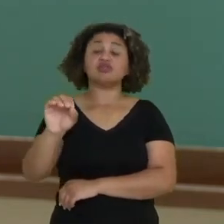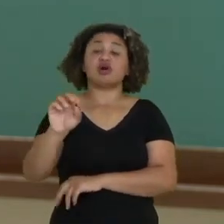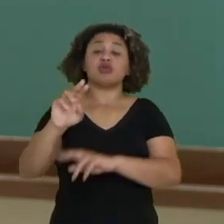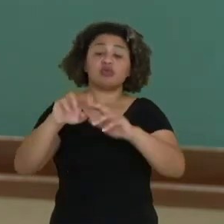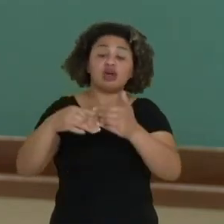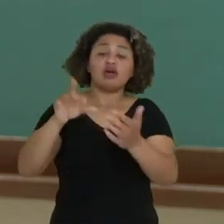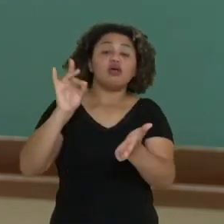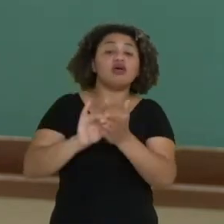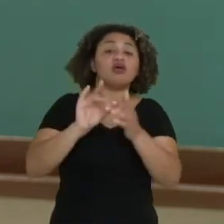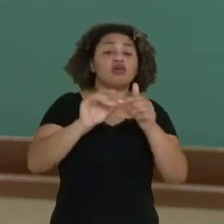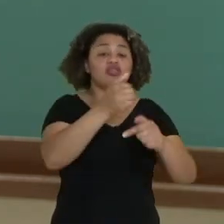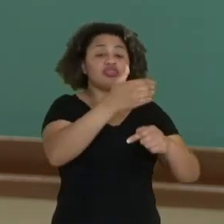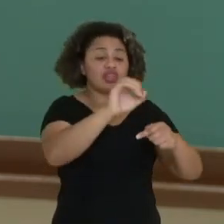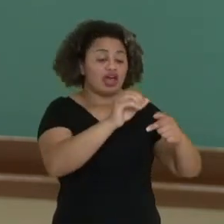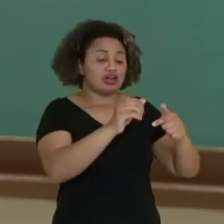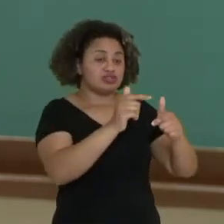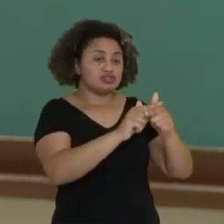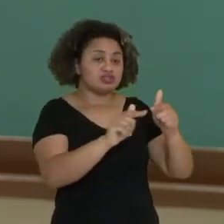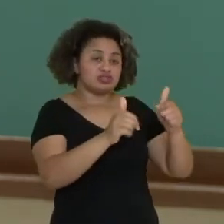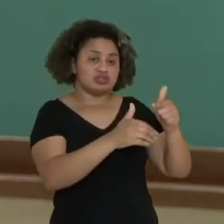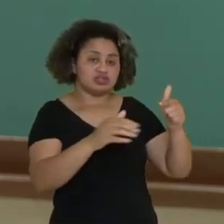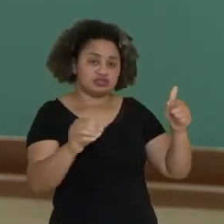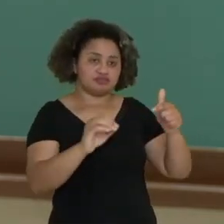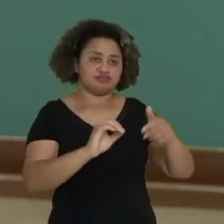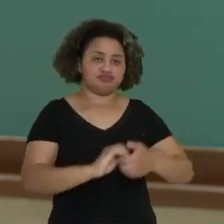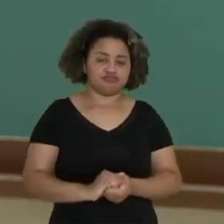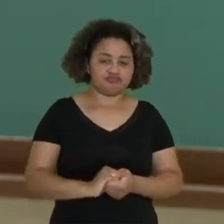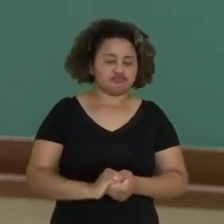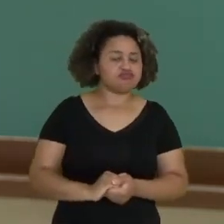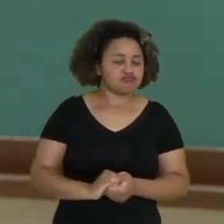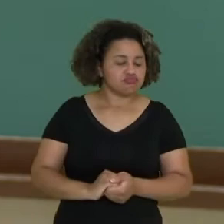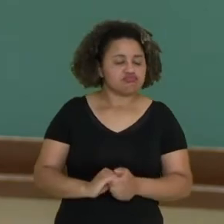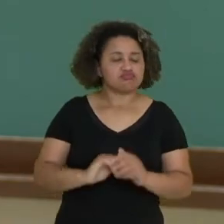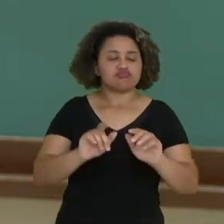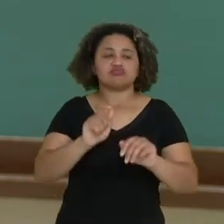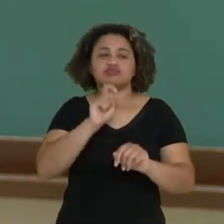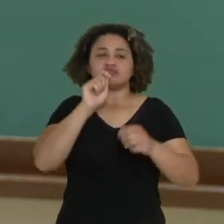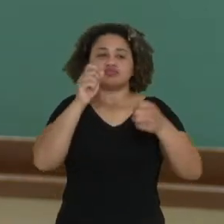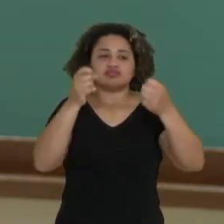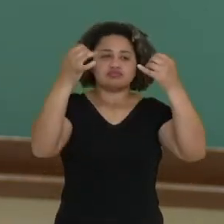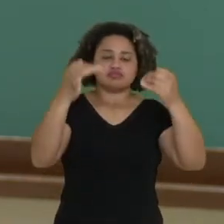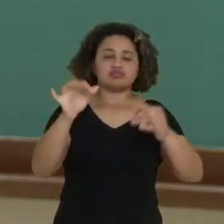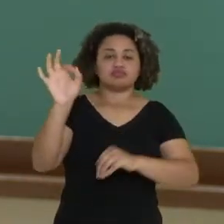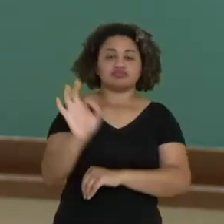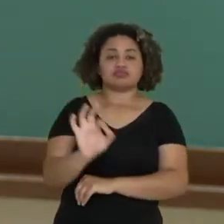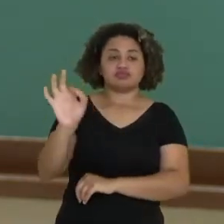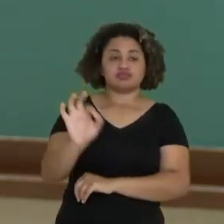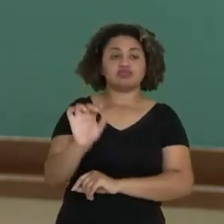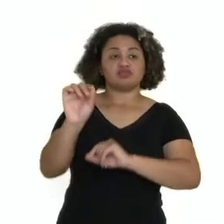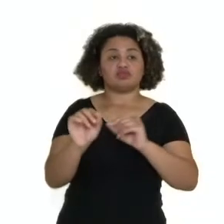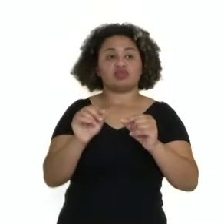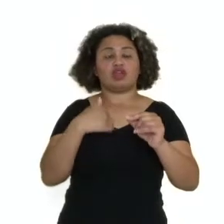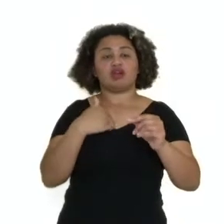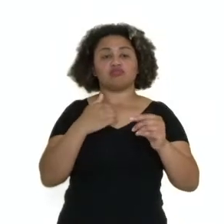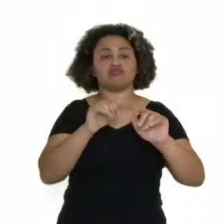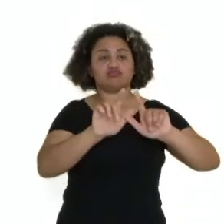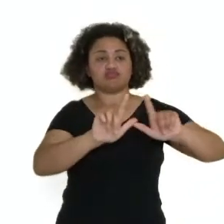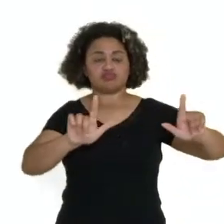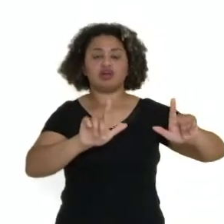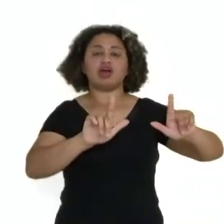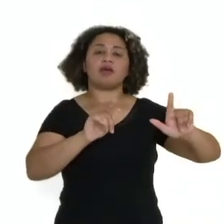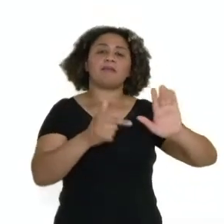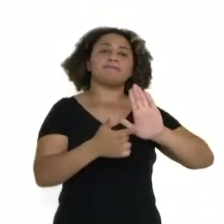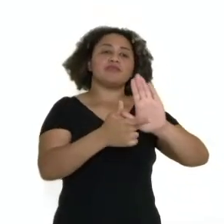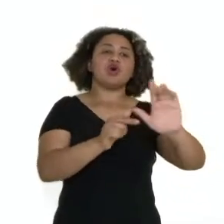100, ok? Então, vamos lá. Falando ainda de porcentagem, esse infográfico, ele nos